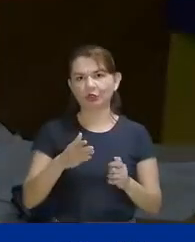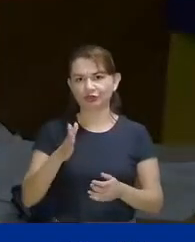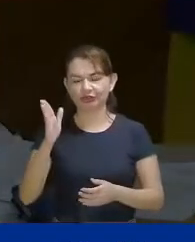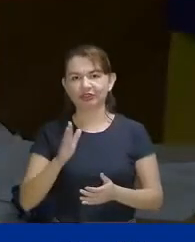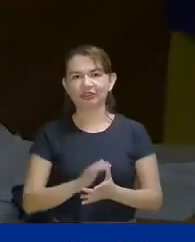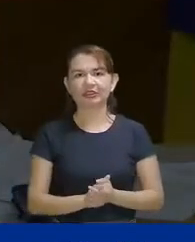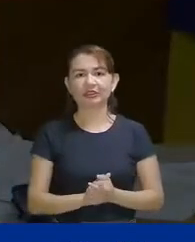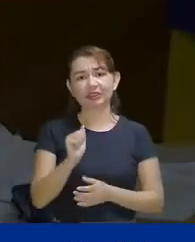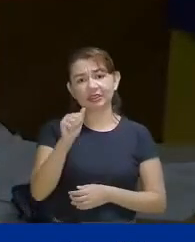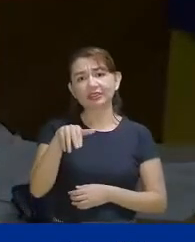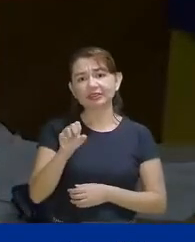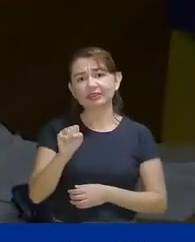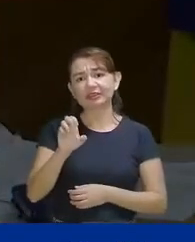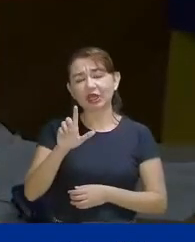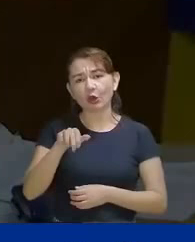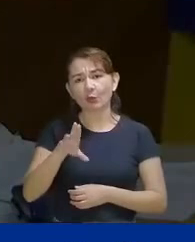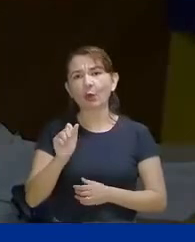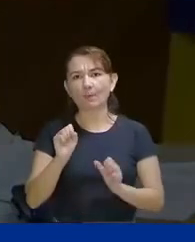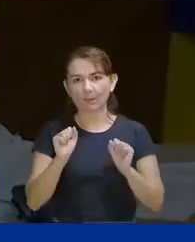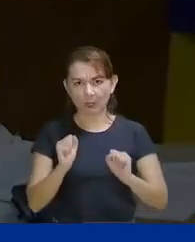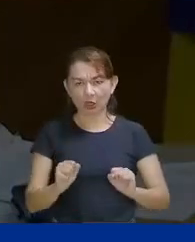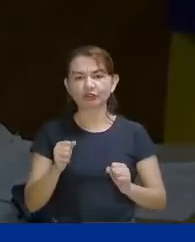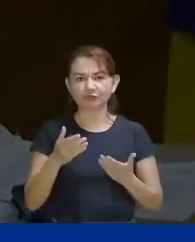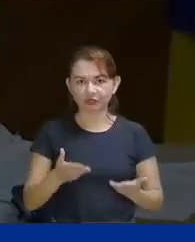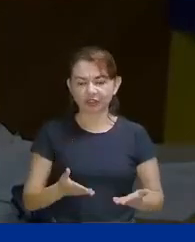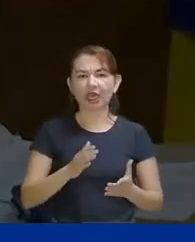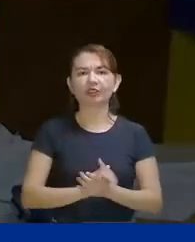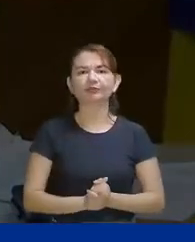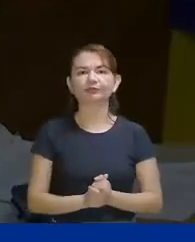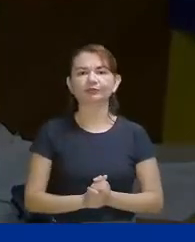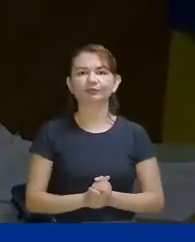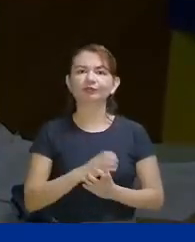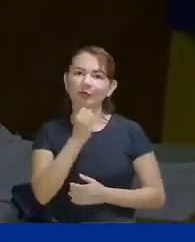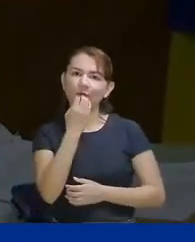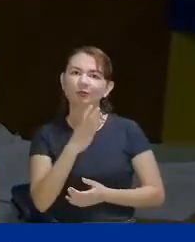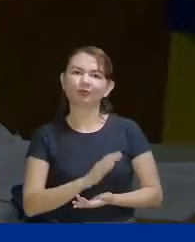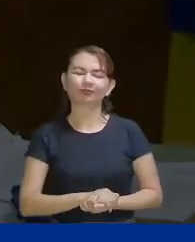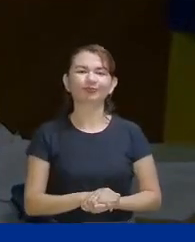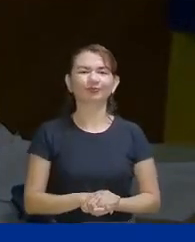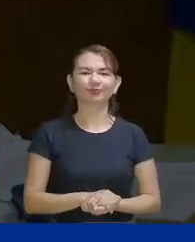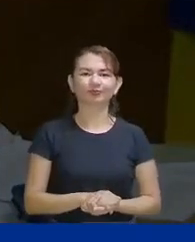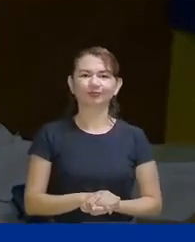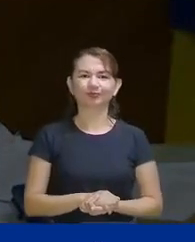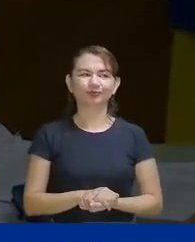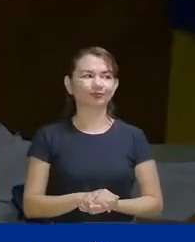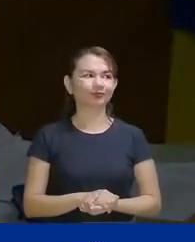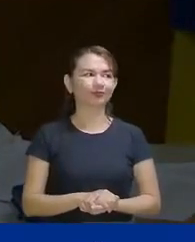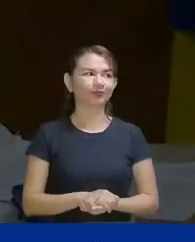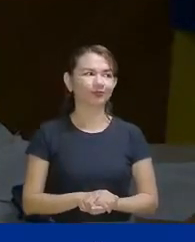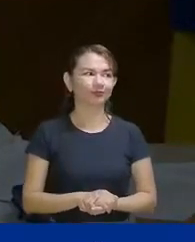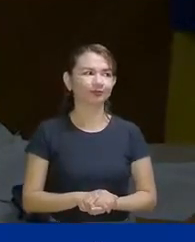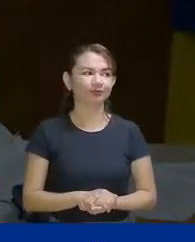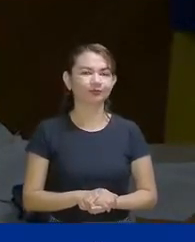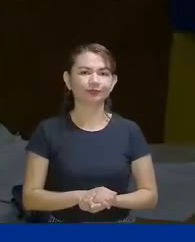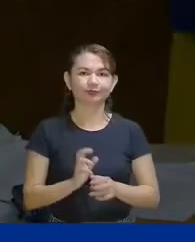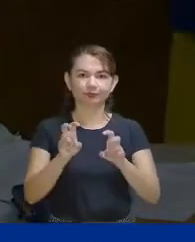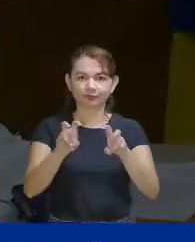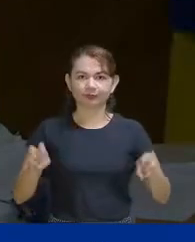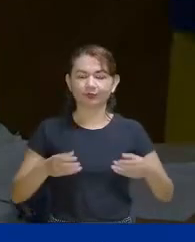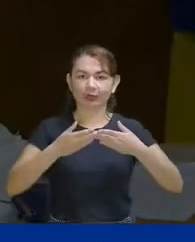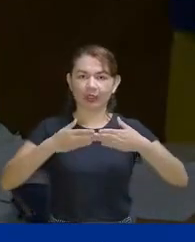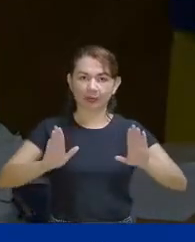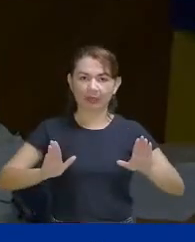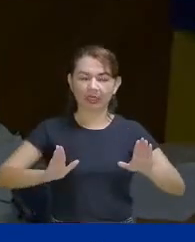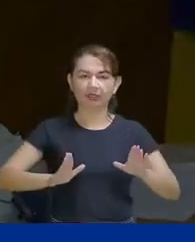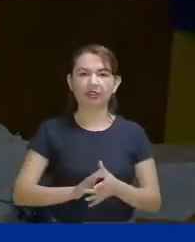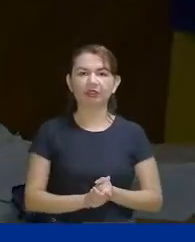Anselmo também querendo ficar com a gente. Anselmo, fica com a gente que é bom isso aqui. Enfim, havendo quórum, declaro